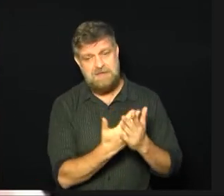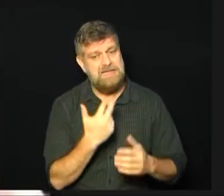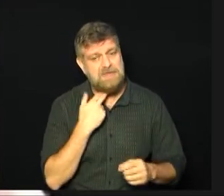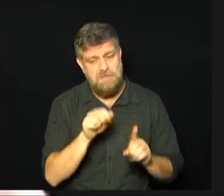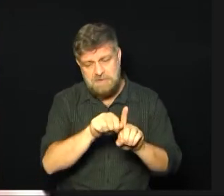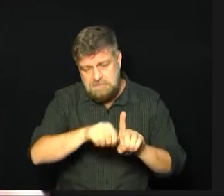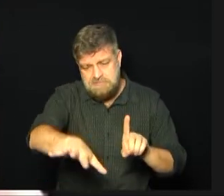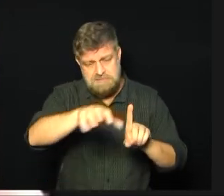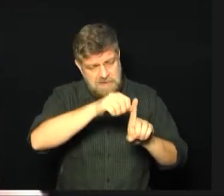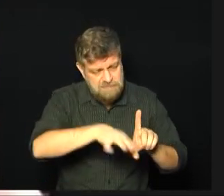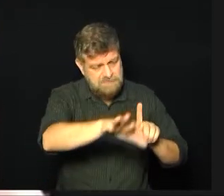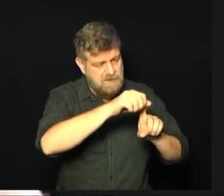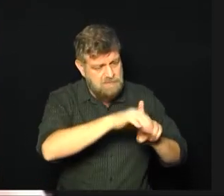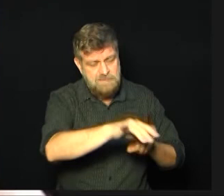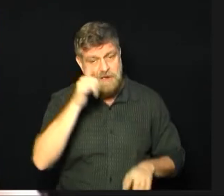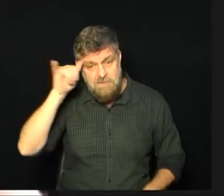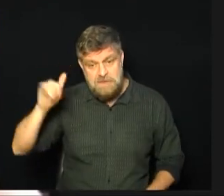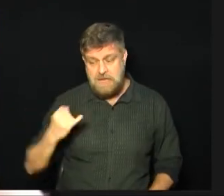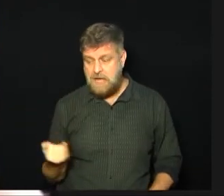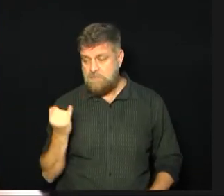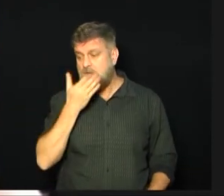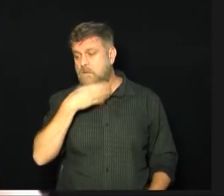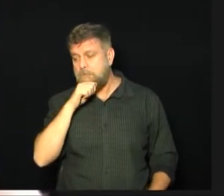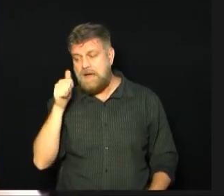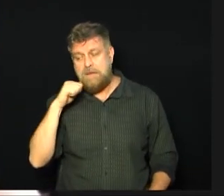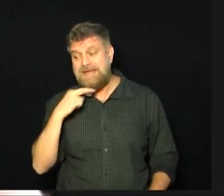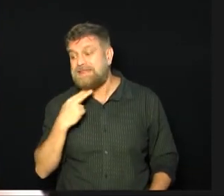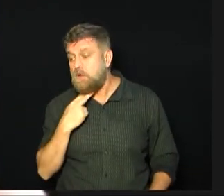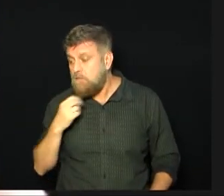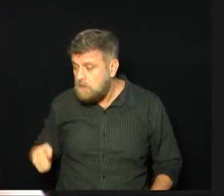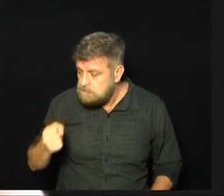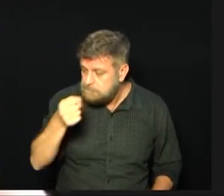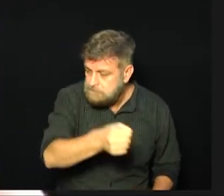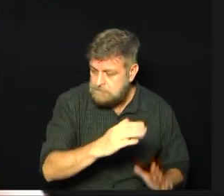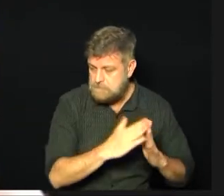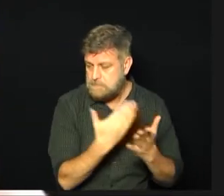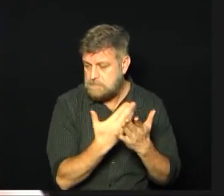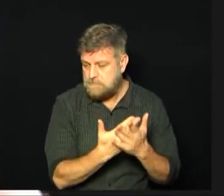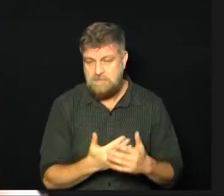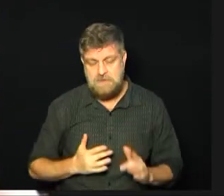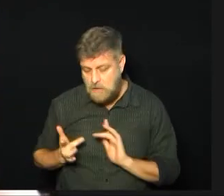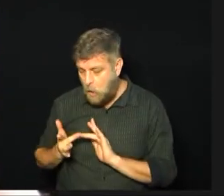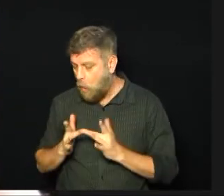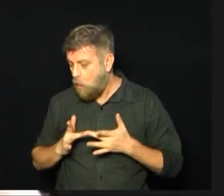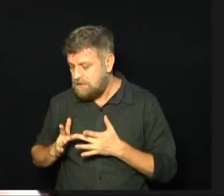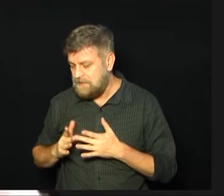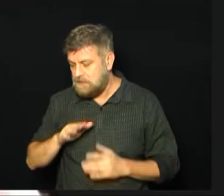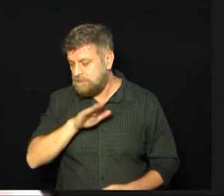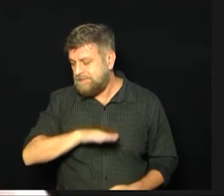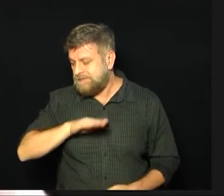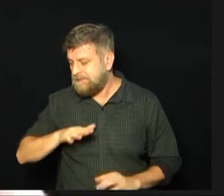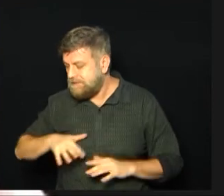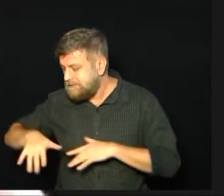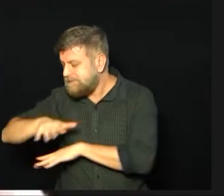para outros. Então, isso é importante para os pais saberem que não devem levar as crianças na escola e nem aproximar essas crianças,